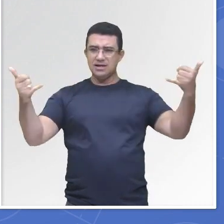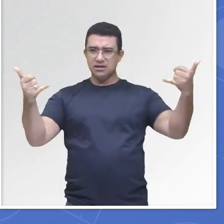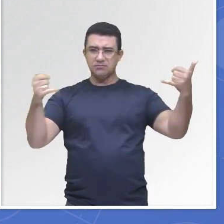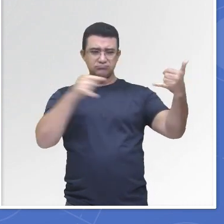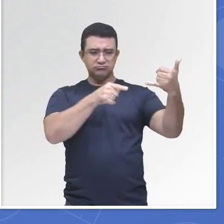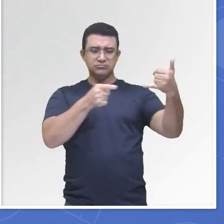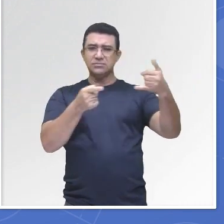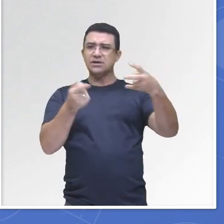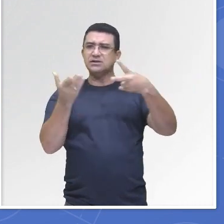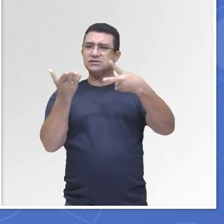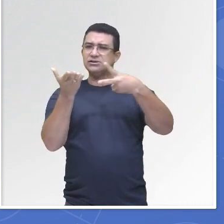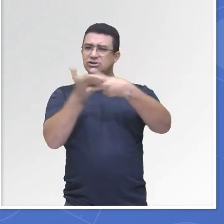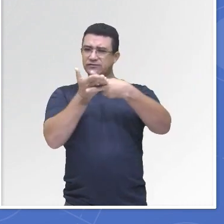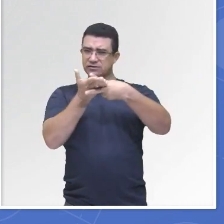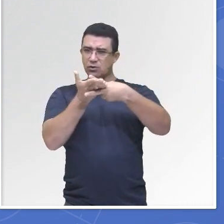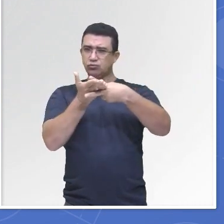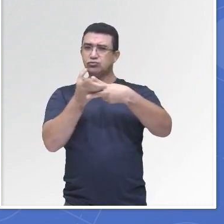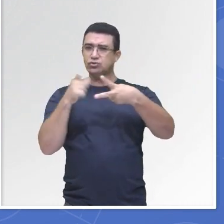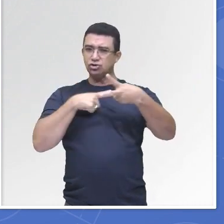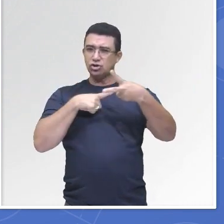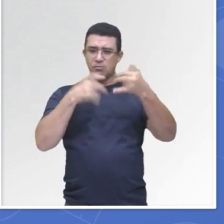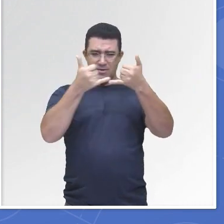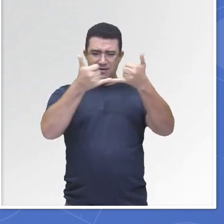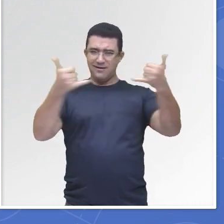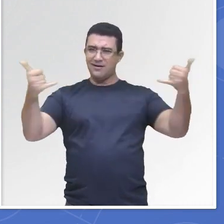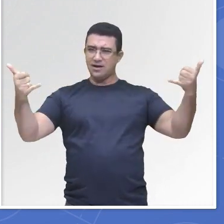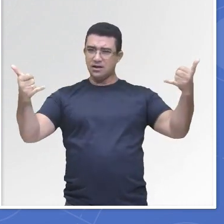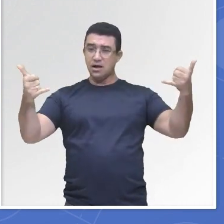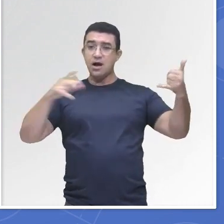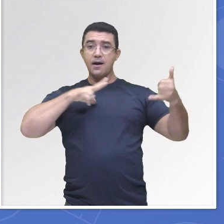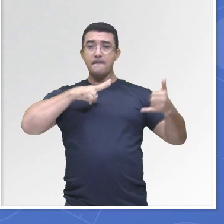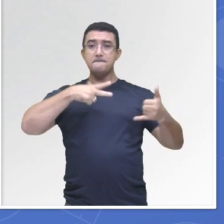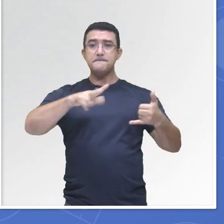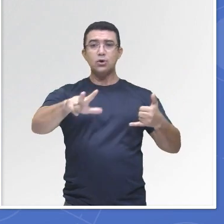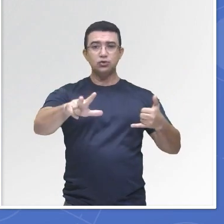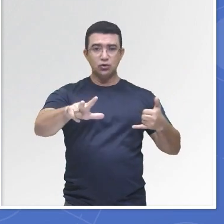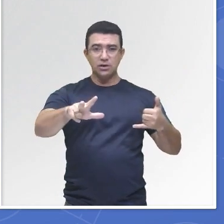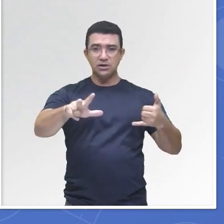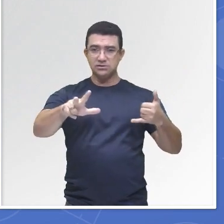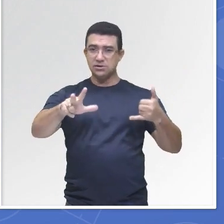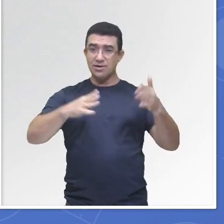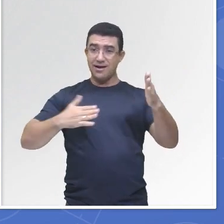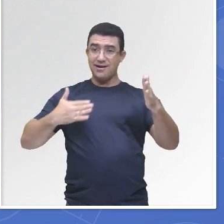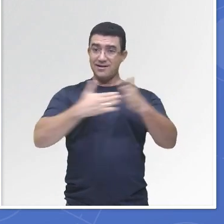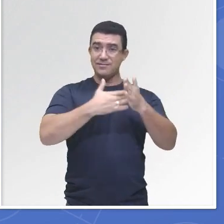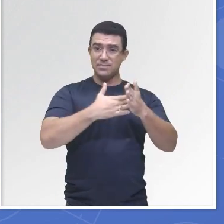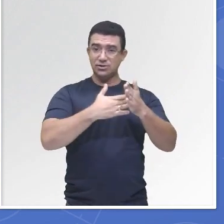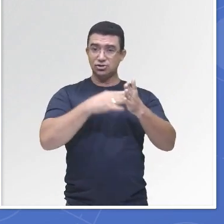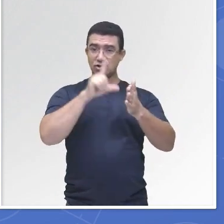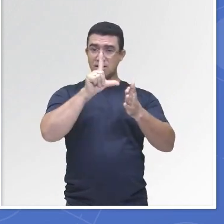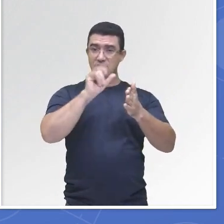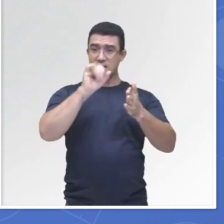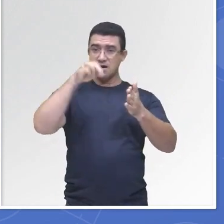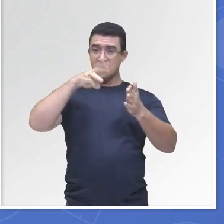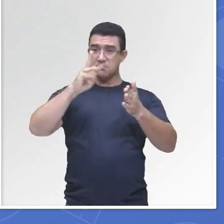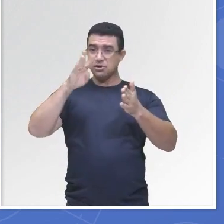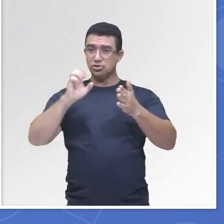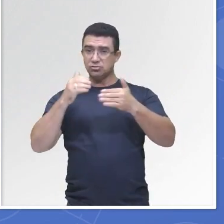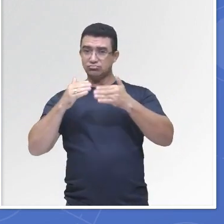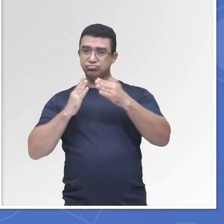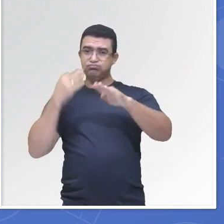mim. Existia uma linha, né? E os portugueses tinham que ficar até aqui. Não podiam avançar para a Amazônia porque não eram